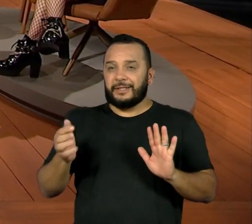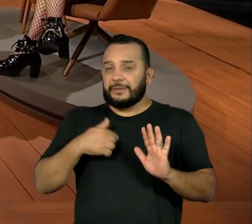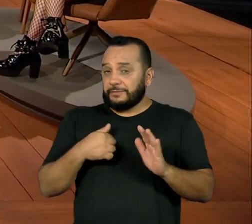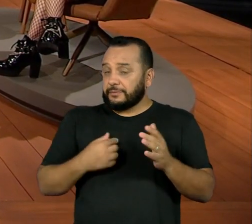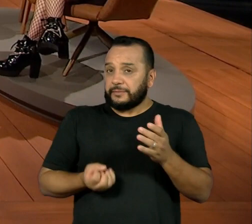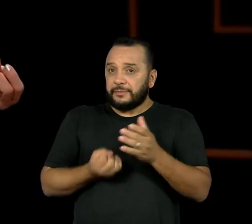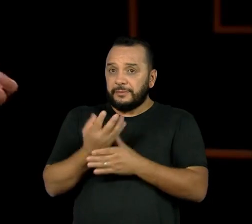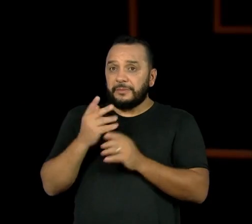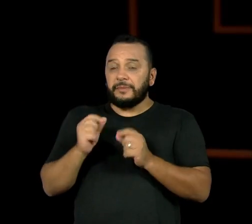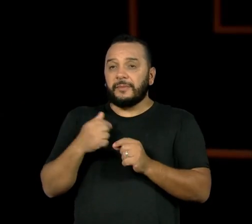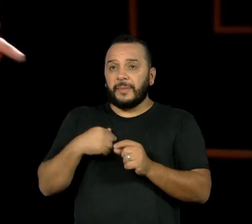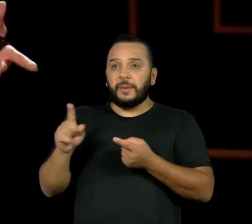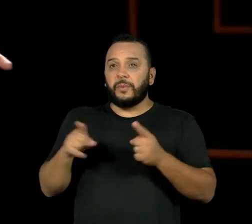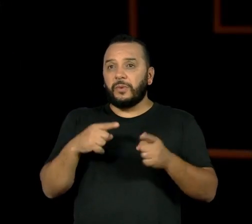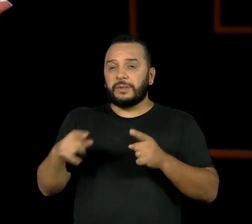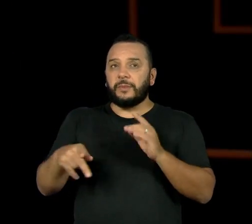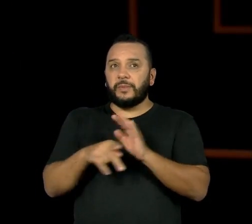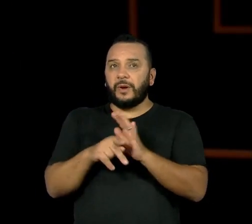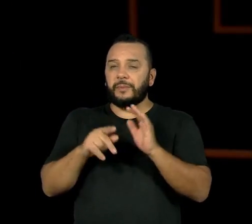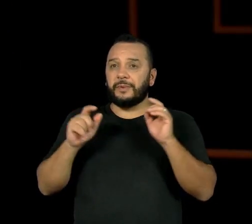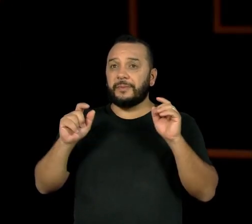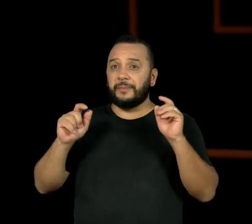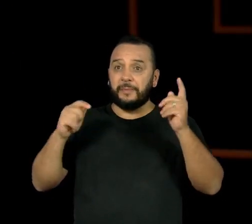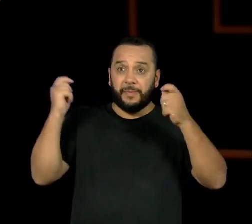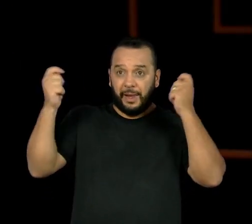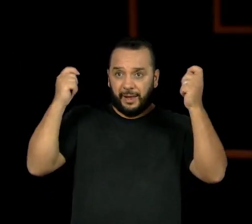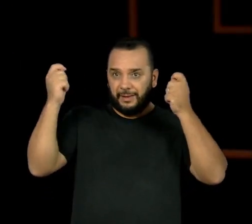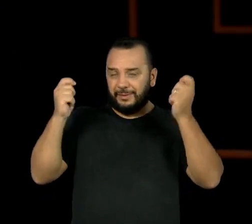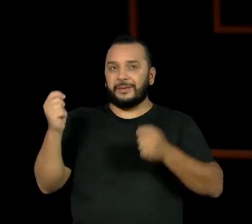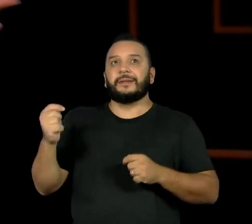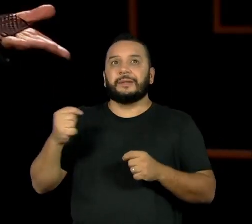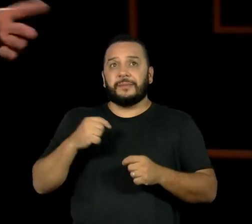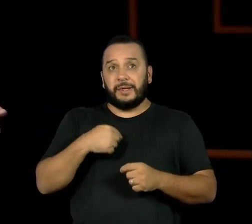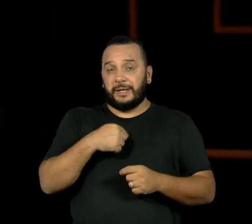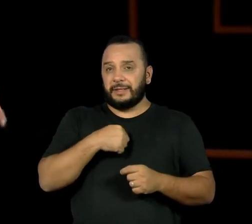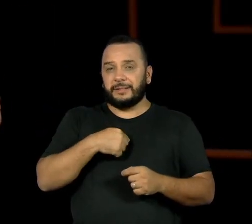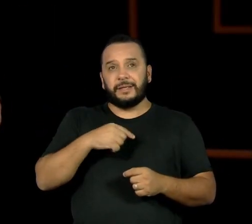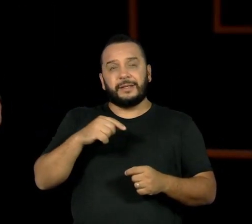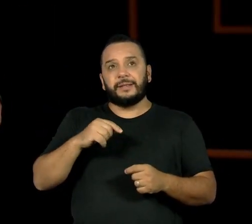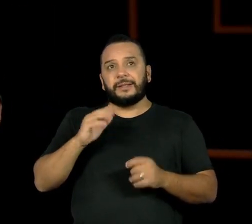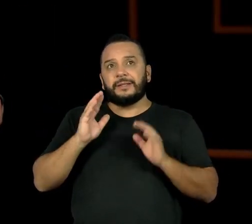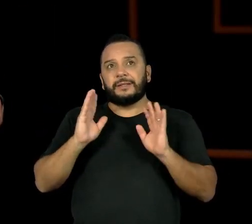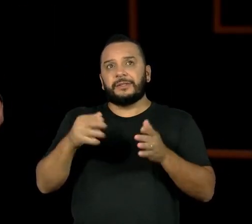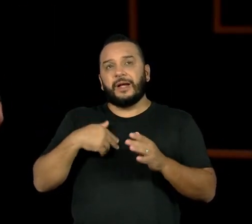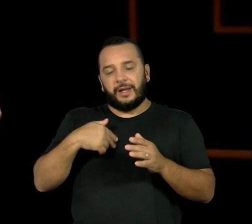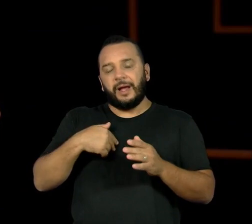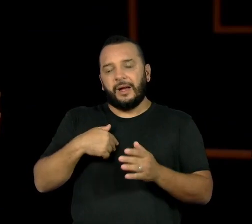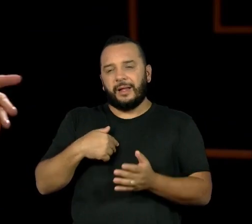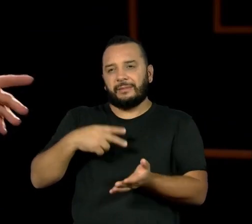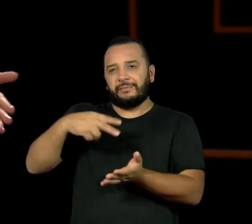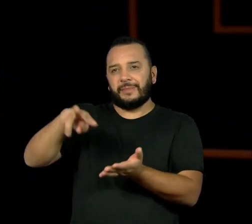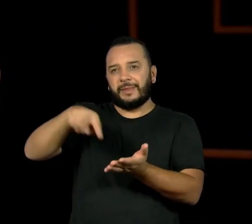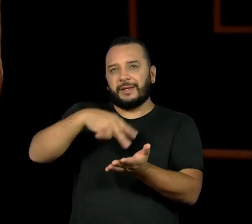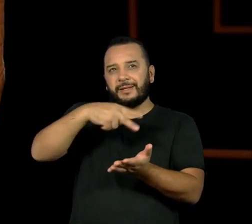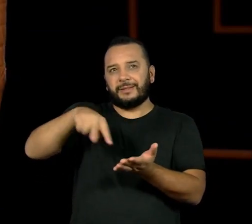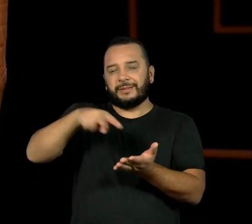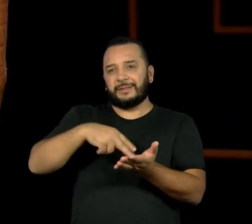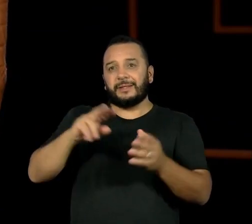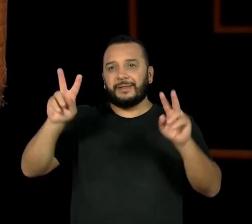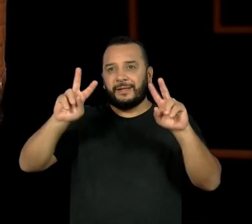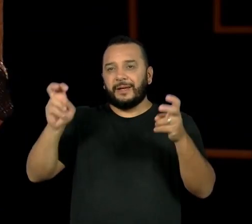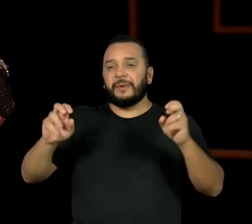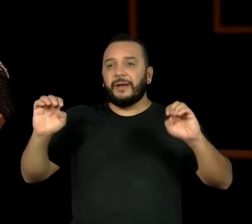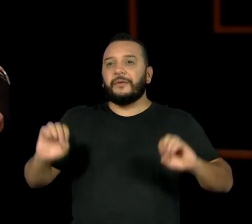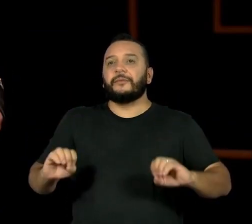para pista, que é uma coisa difícil. Mas como a menina dança muito... Como é que eu não vou fazer uma música para a pista? Então, chama É Festa na